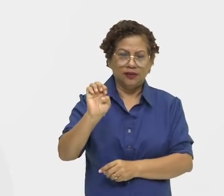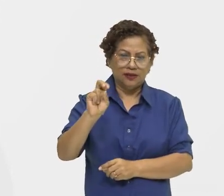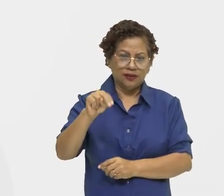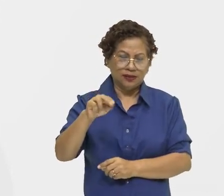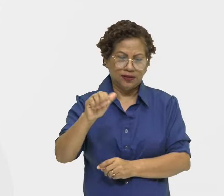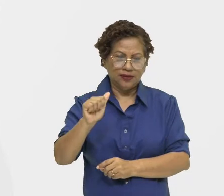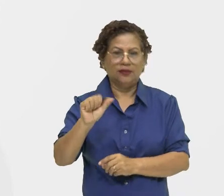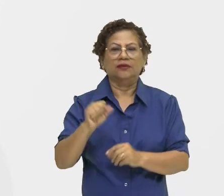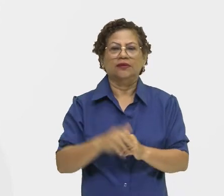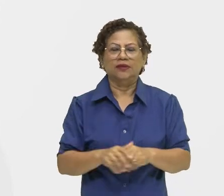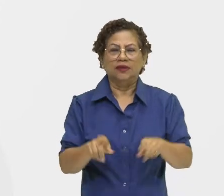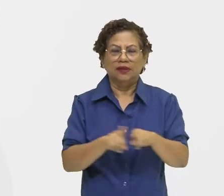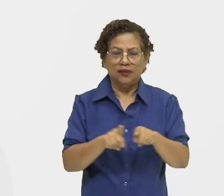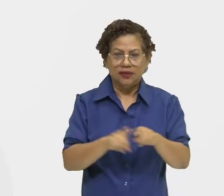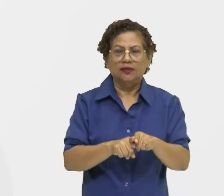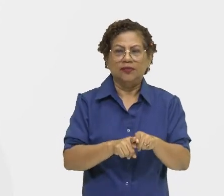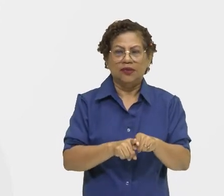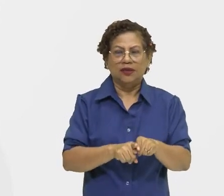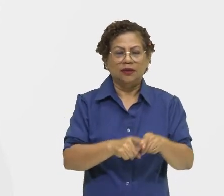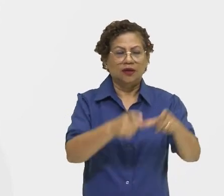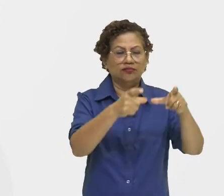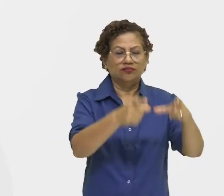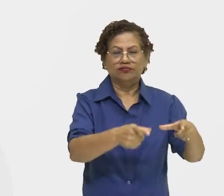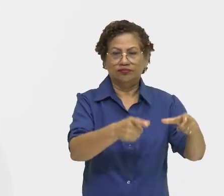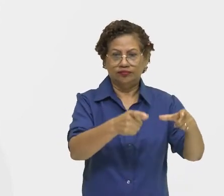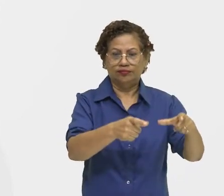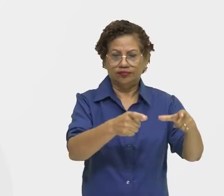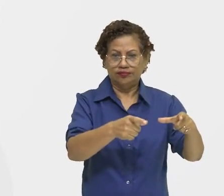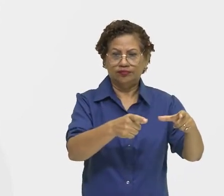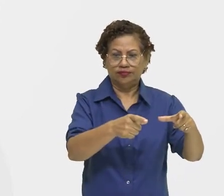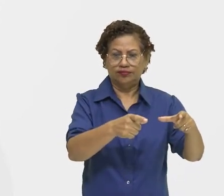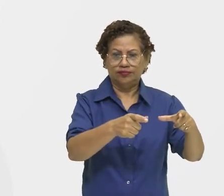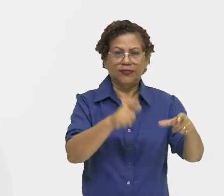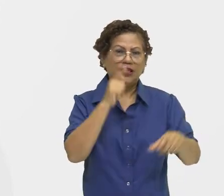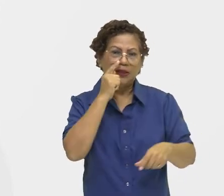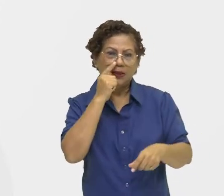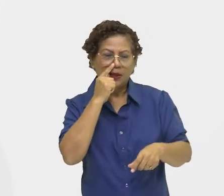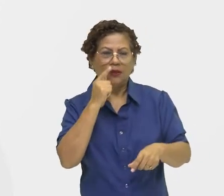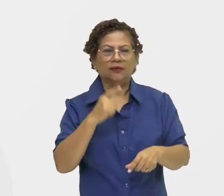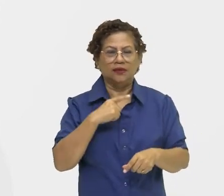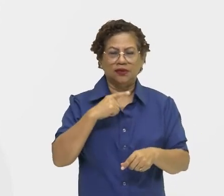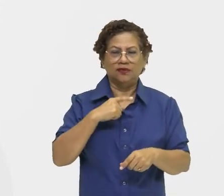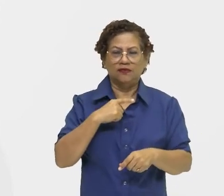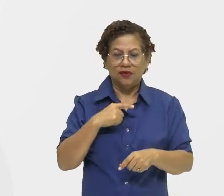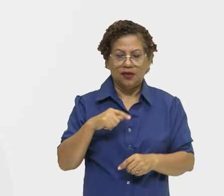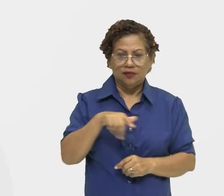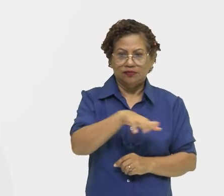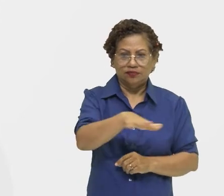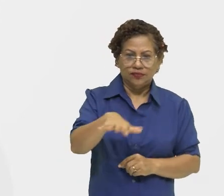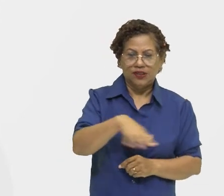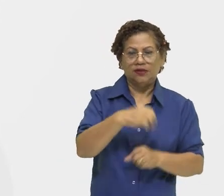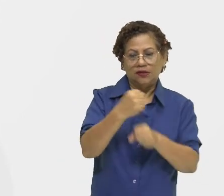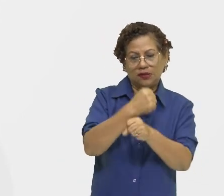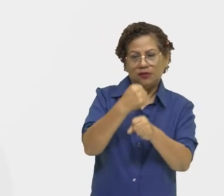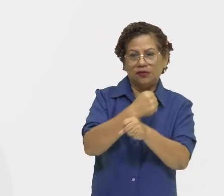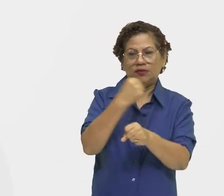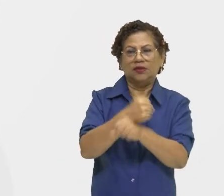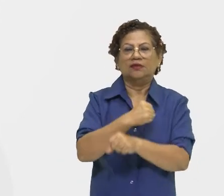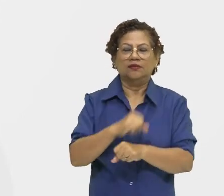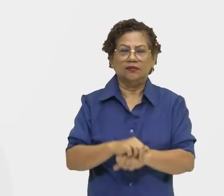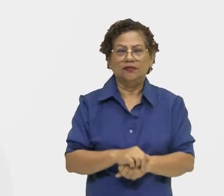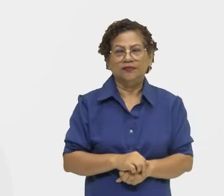dos templos gregos, praças e teatros foram erigidos. Eles foram construídos. Os